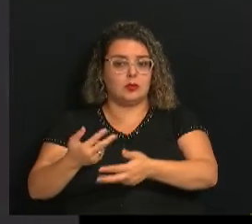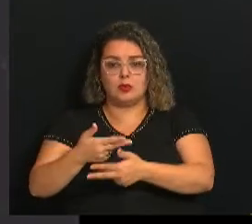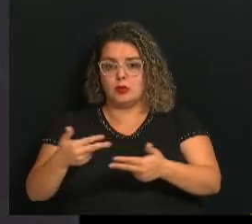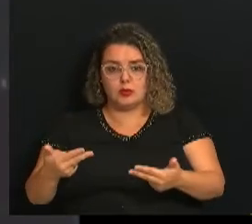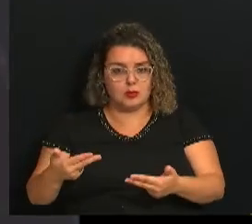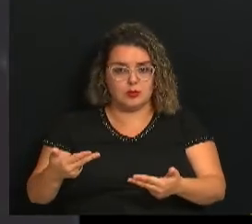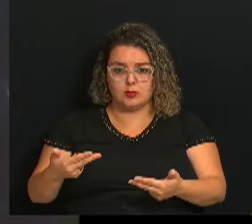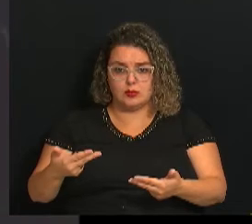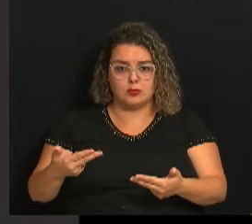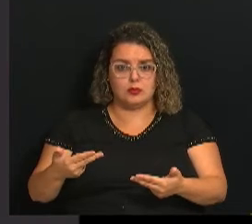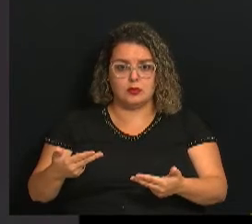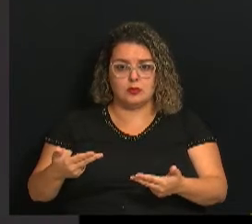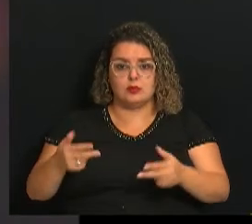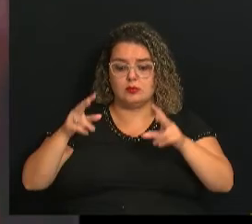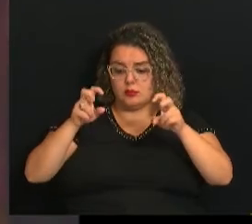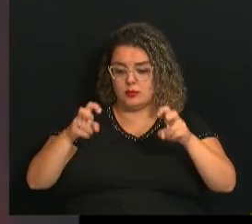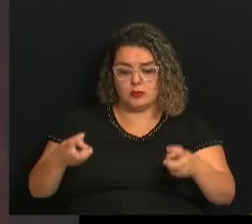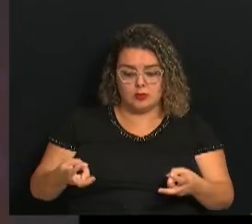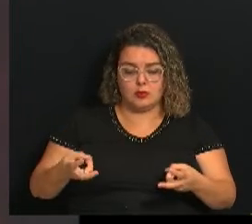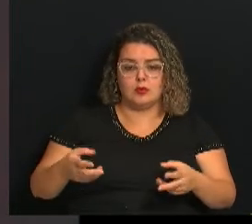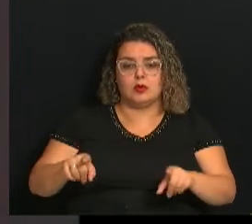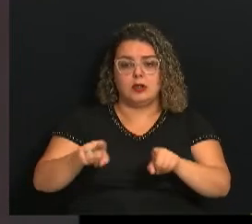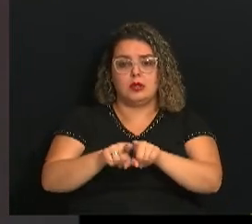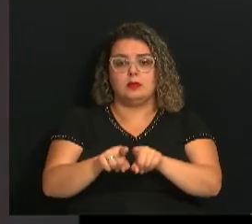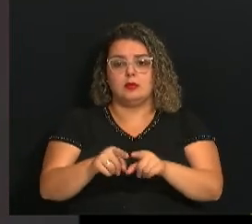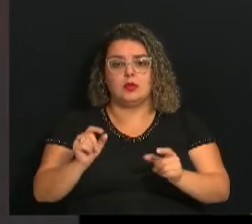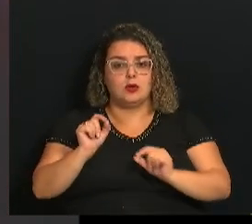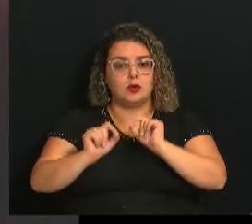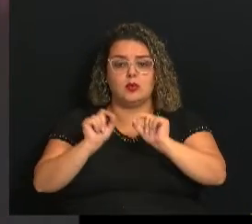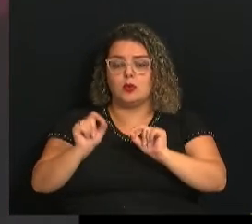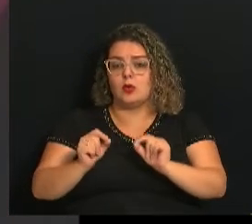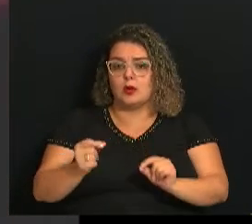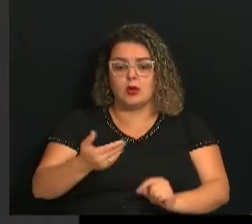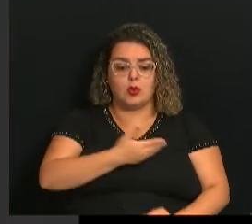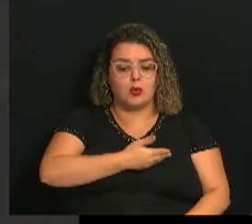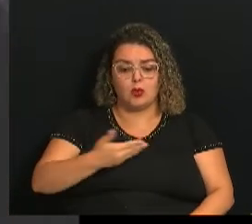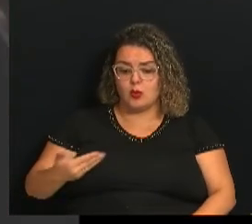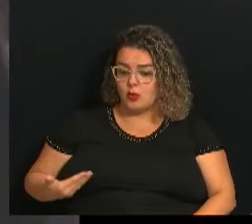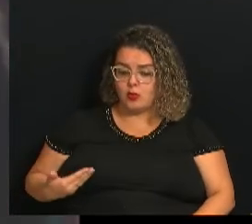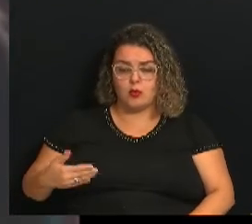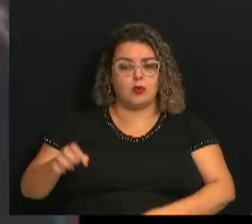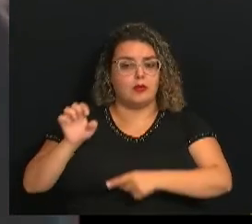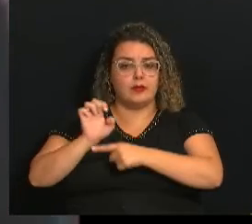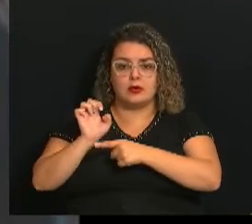de separar isso também do que é o governo estadual